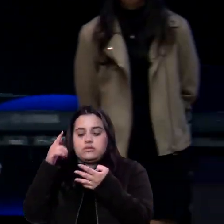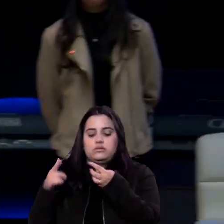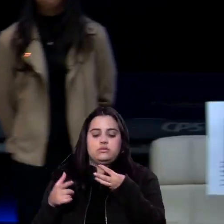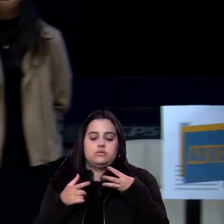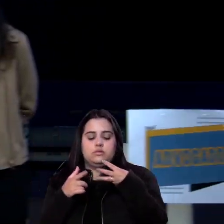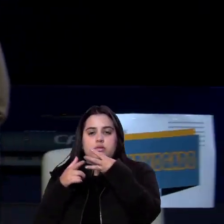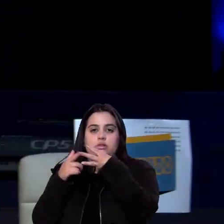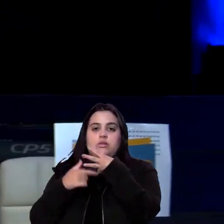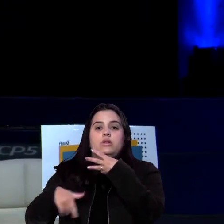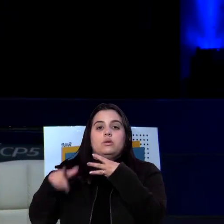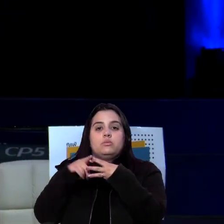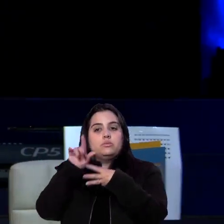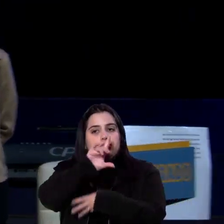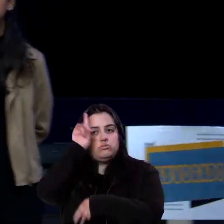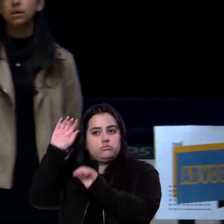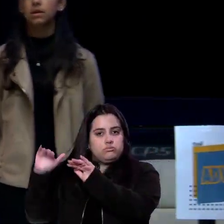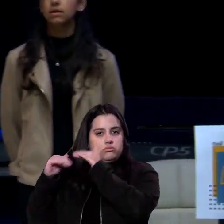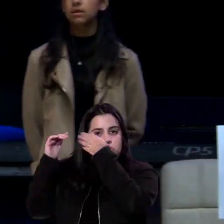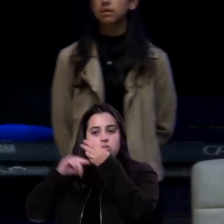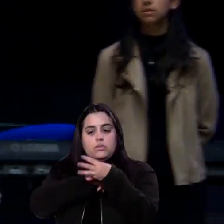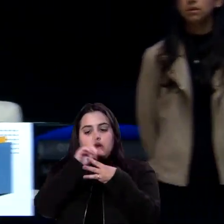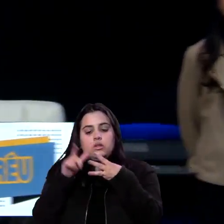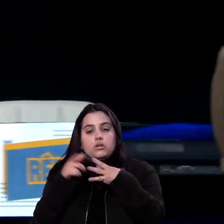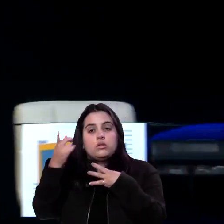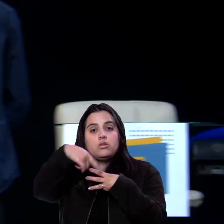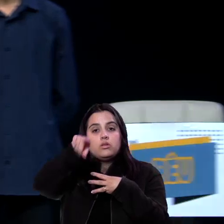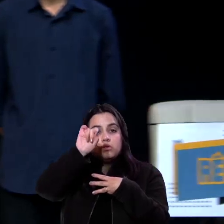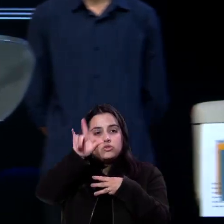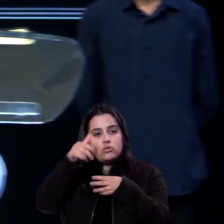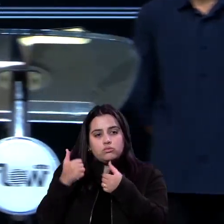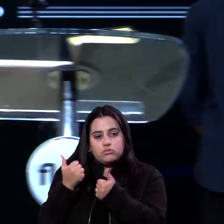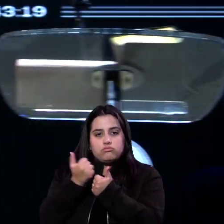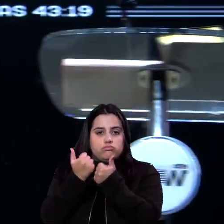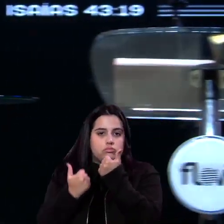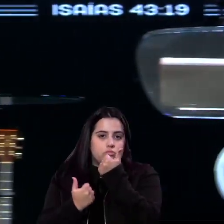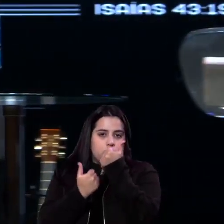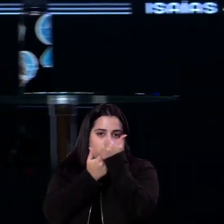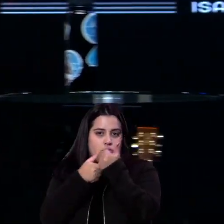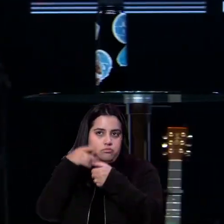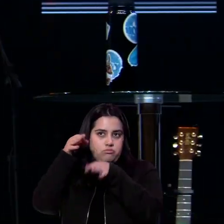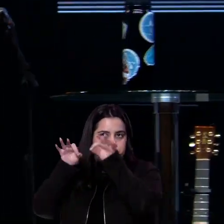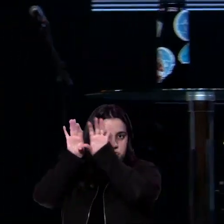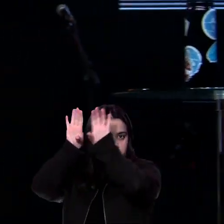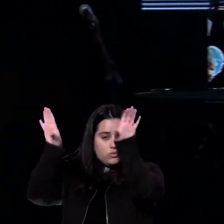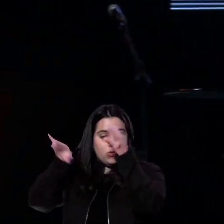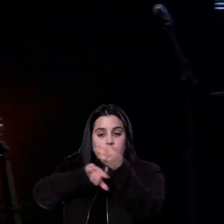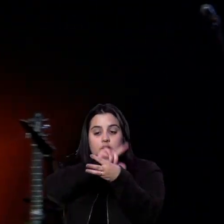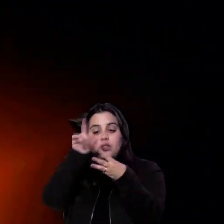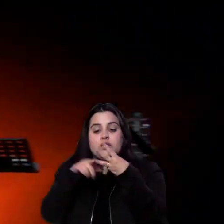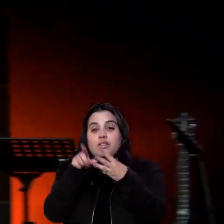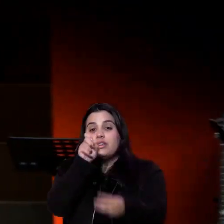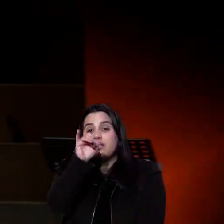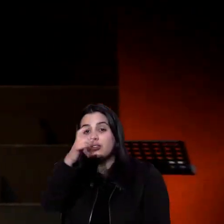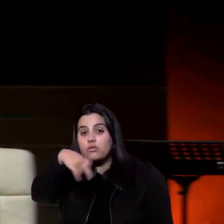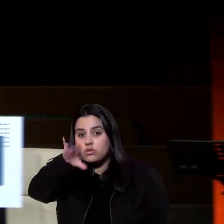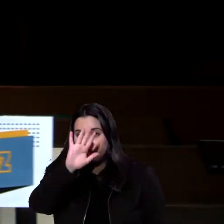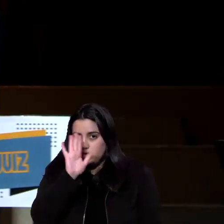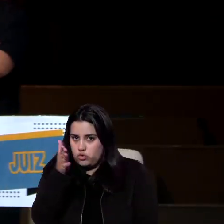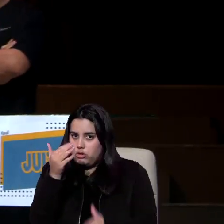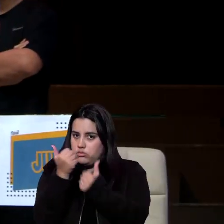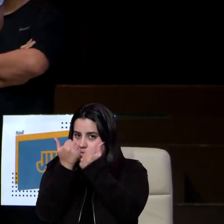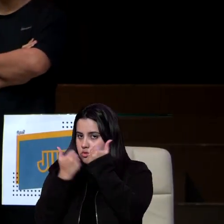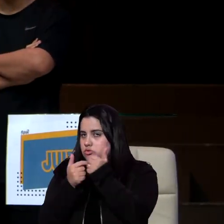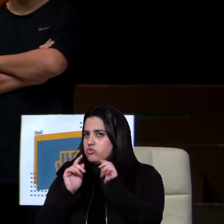A primeira é que Deus é soberano, a segunda é que você foi substituído no tribunal, e a terceira é que se você foi substituído